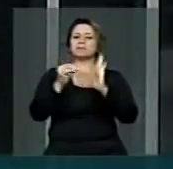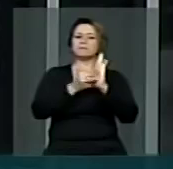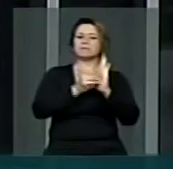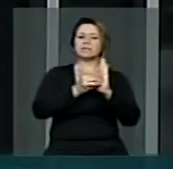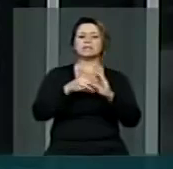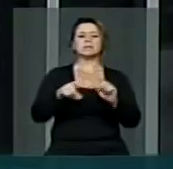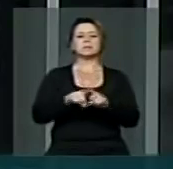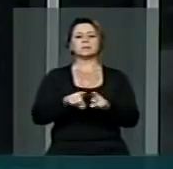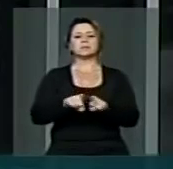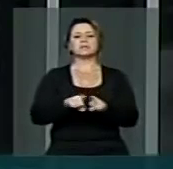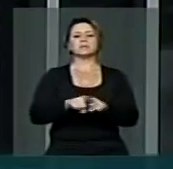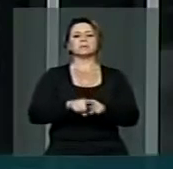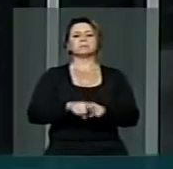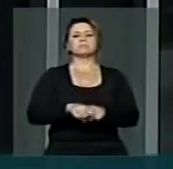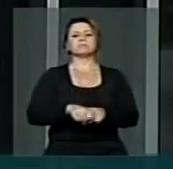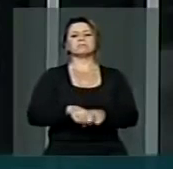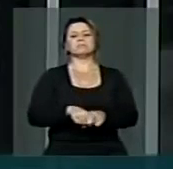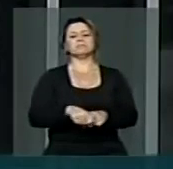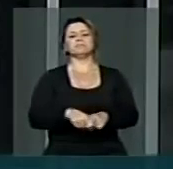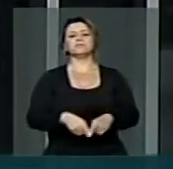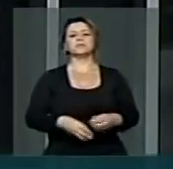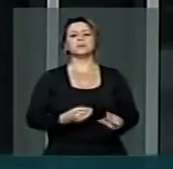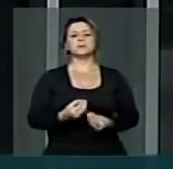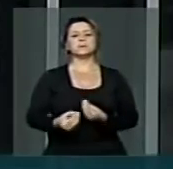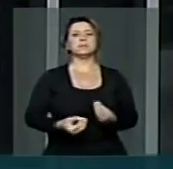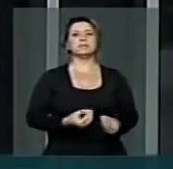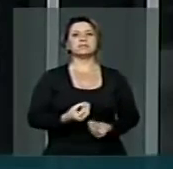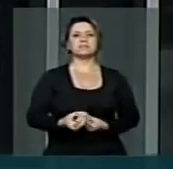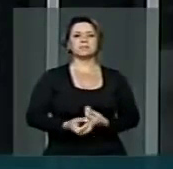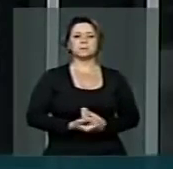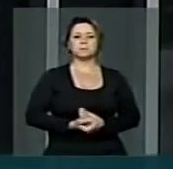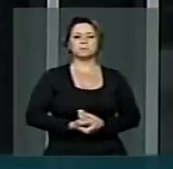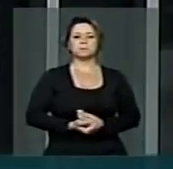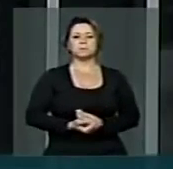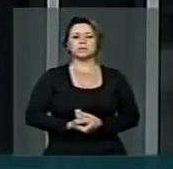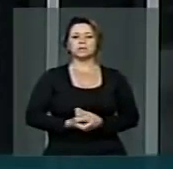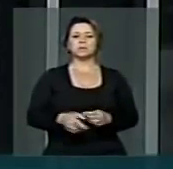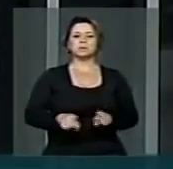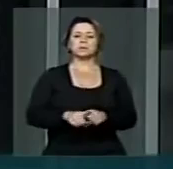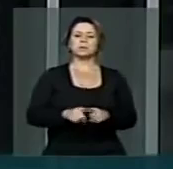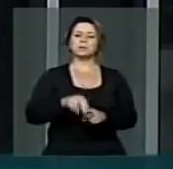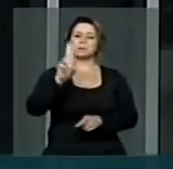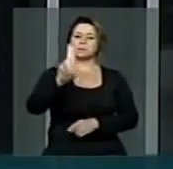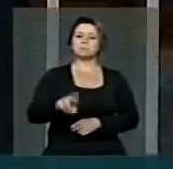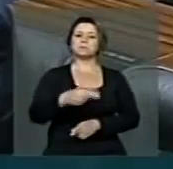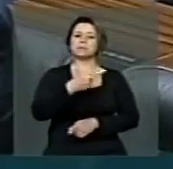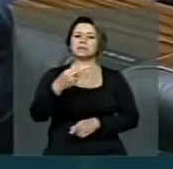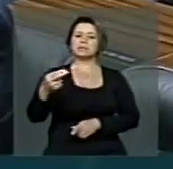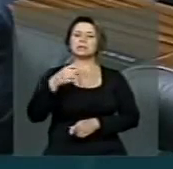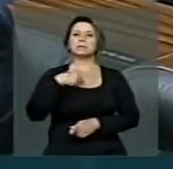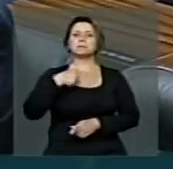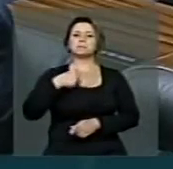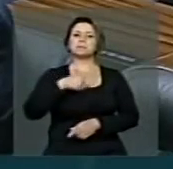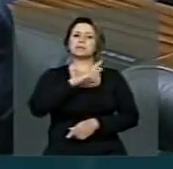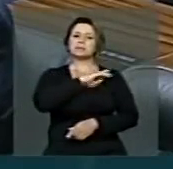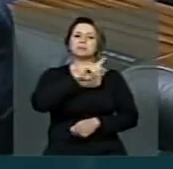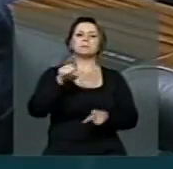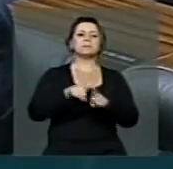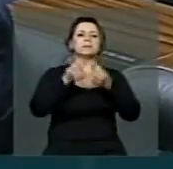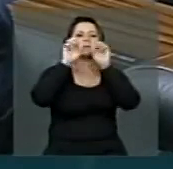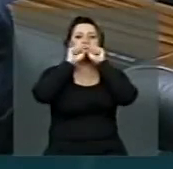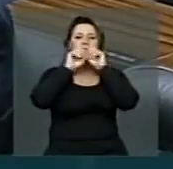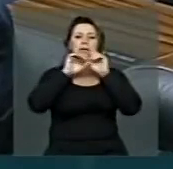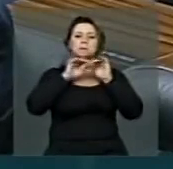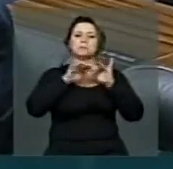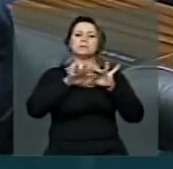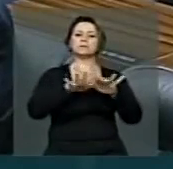certa forma, não apenas pela sua condição eclesiástica, padre que é, mas pela autoridade moral, abençoa o meu